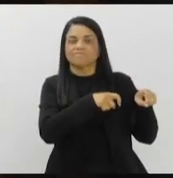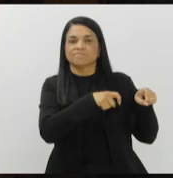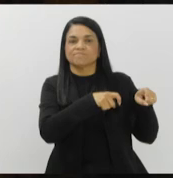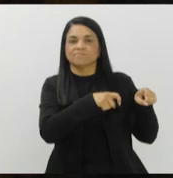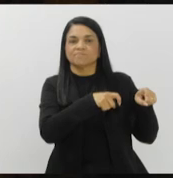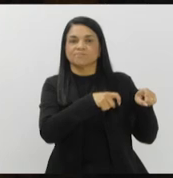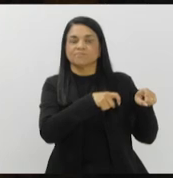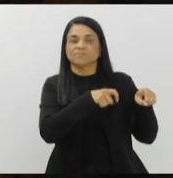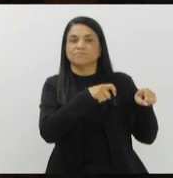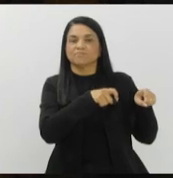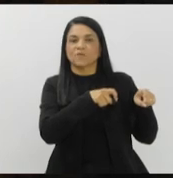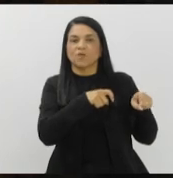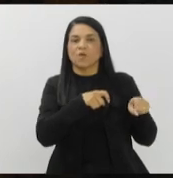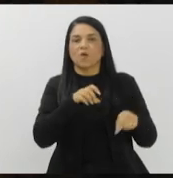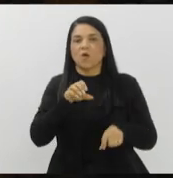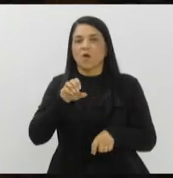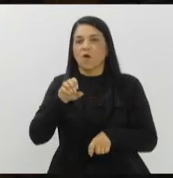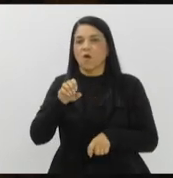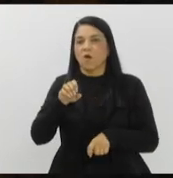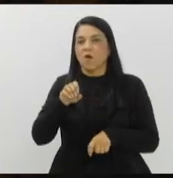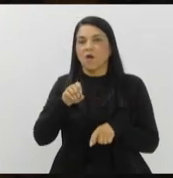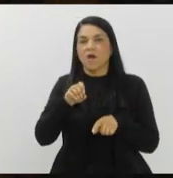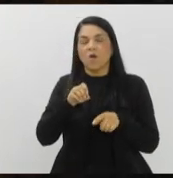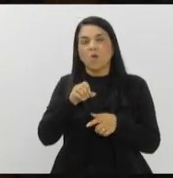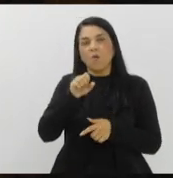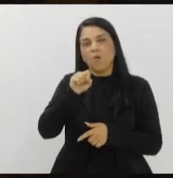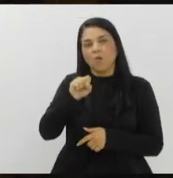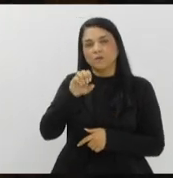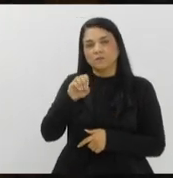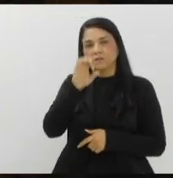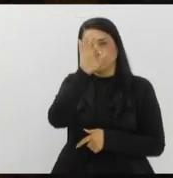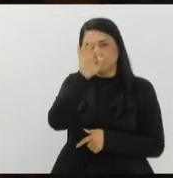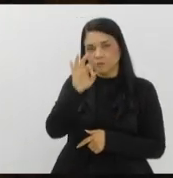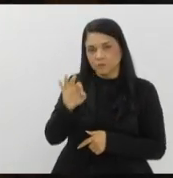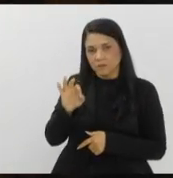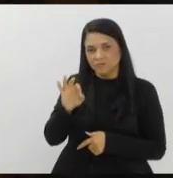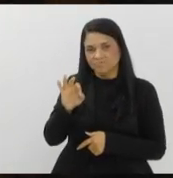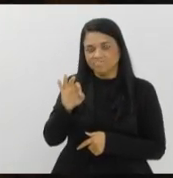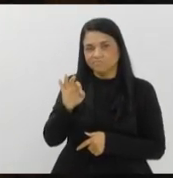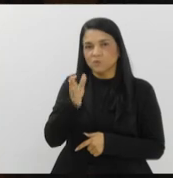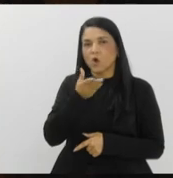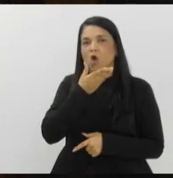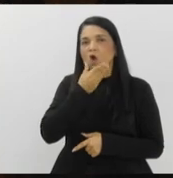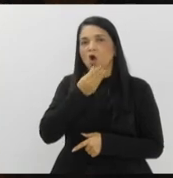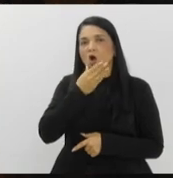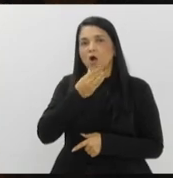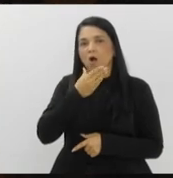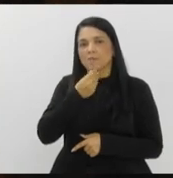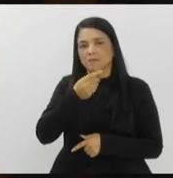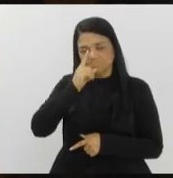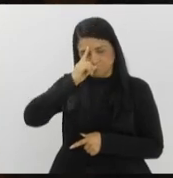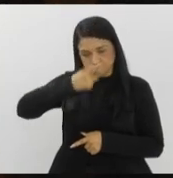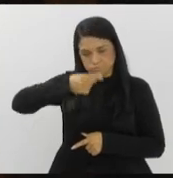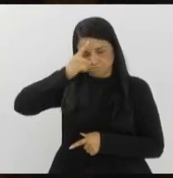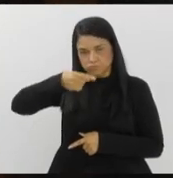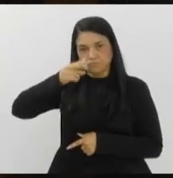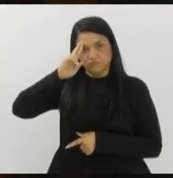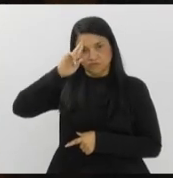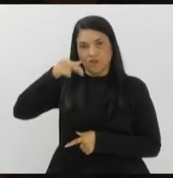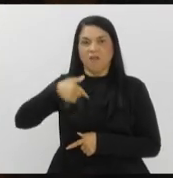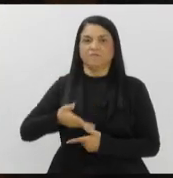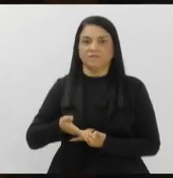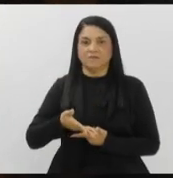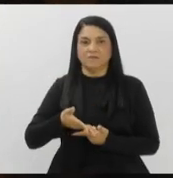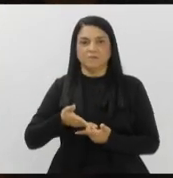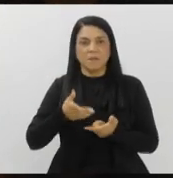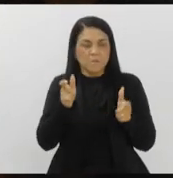segundo a Oxfam, 80% das propriedades estão na mão dos homens. Mas, quando a gente olha para